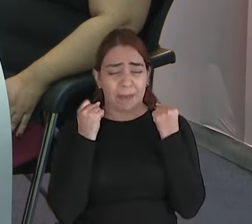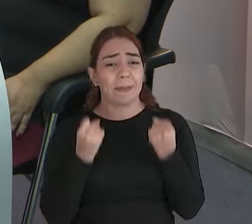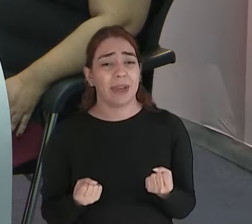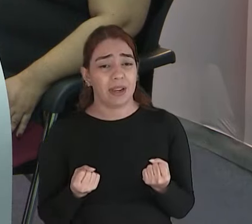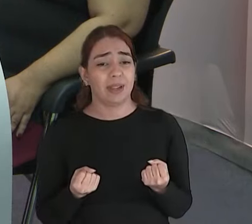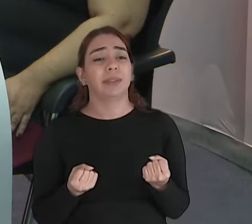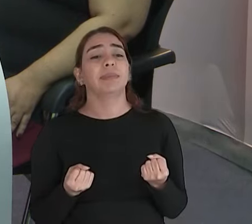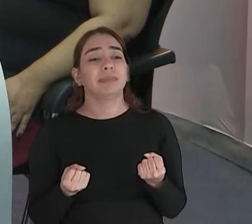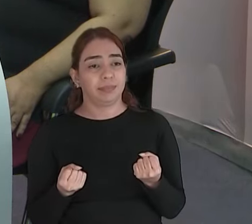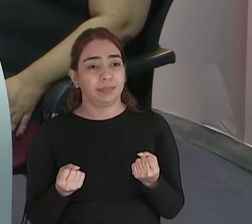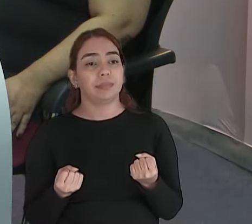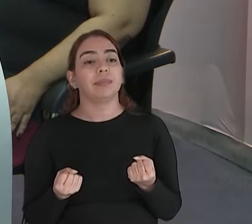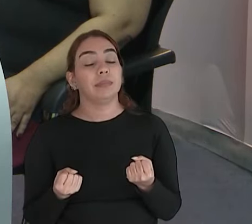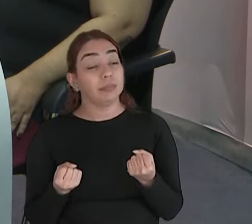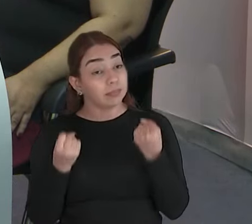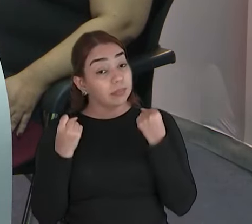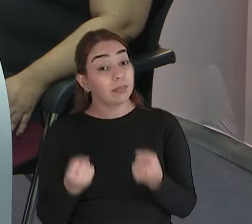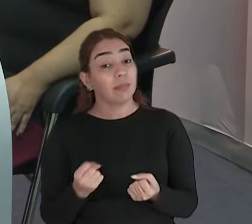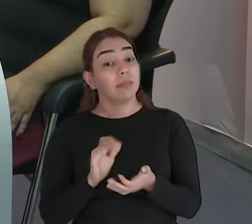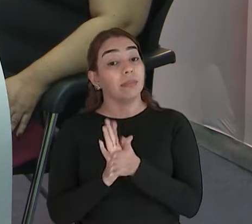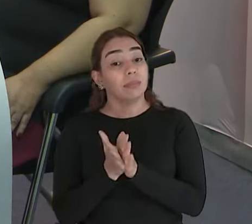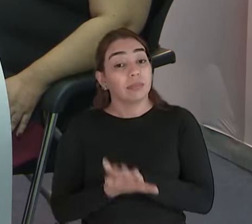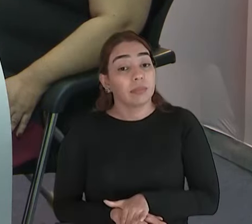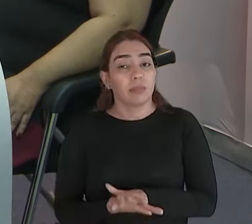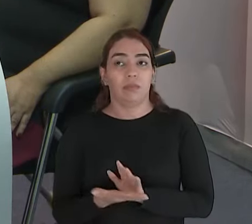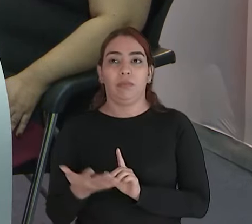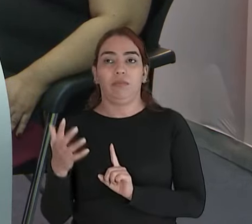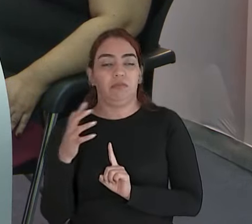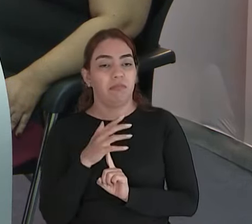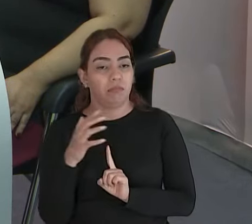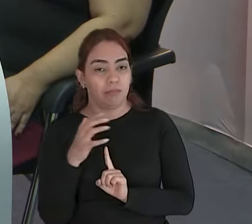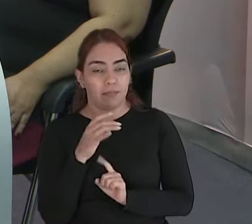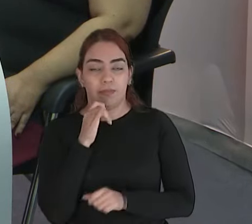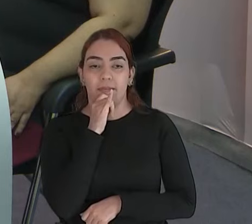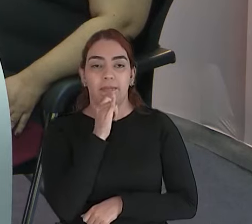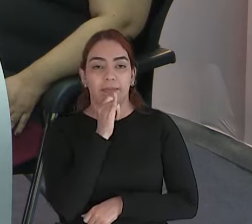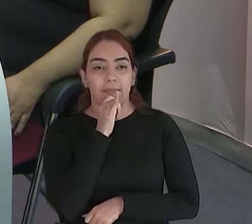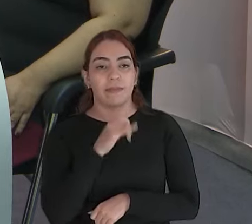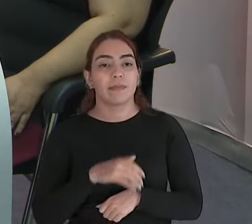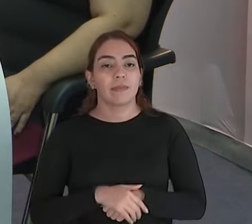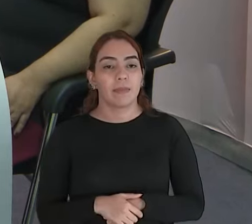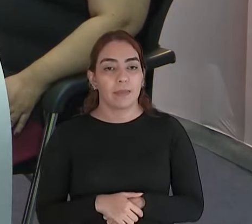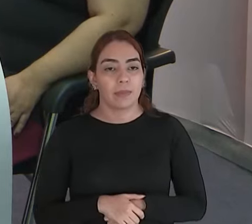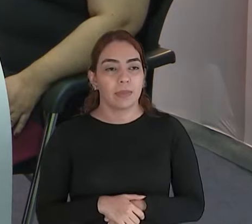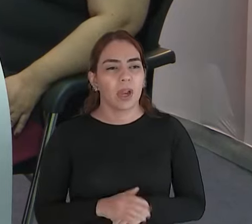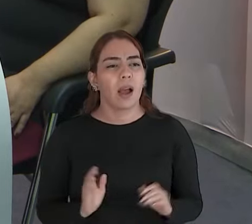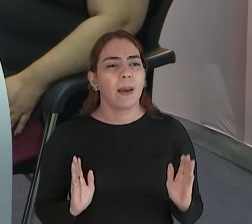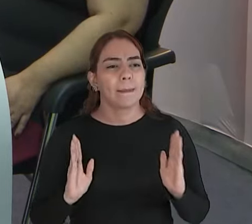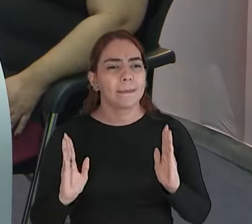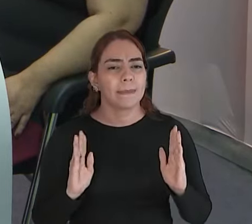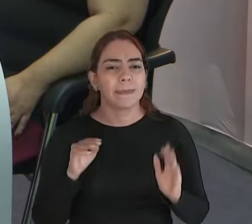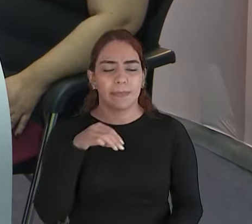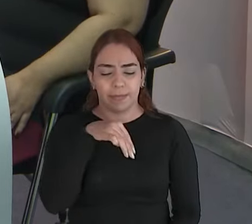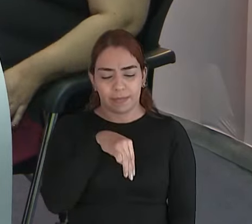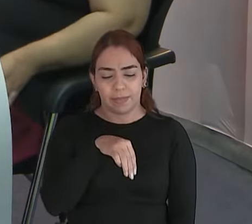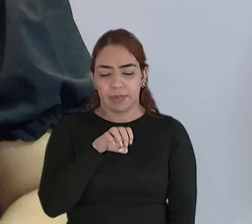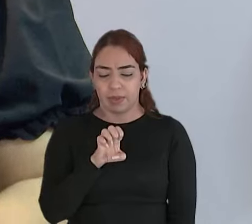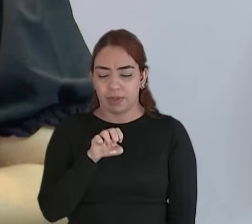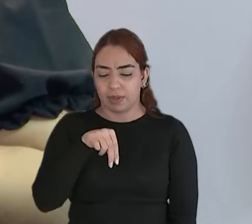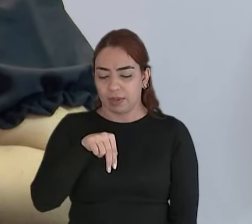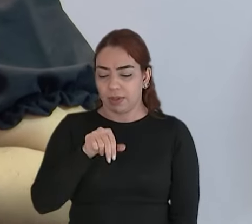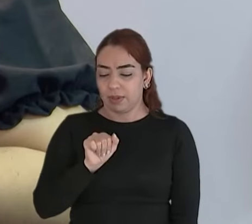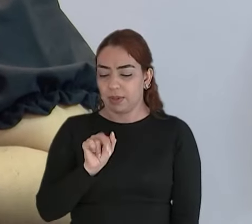né? Muito grande, até na questão, né? Quando entra na fase da menarca, é menarca que chama, é, né? A menstruação.